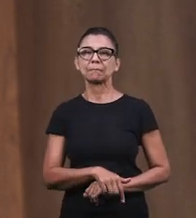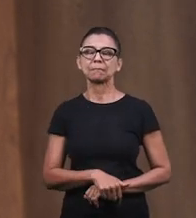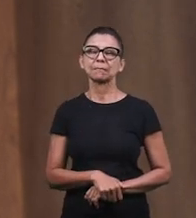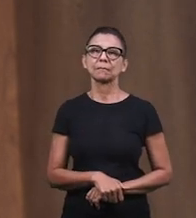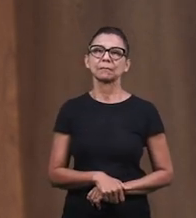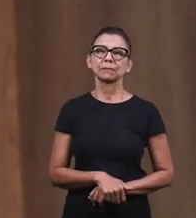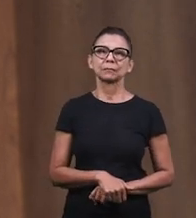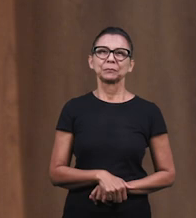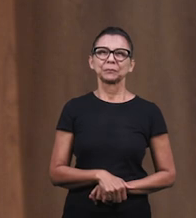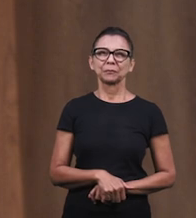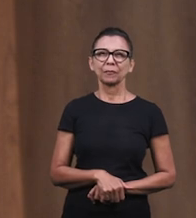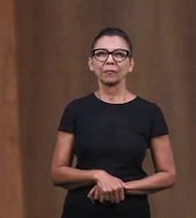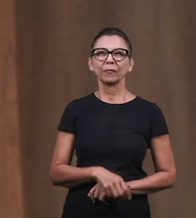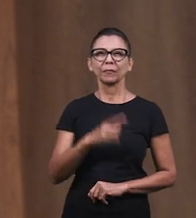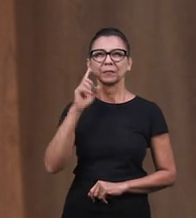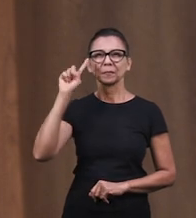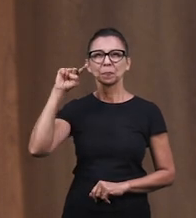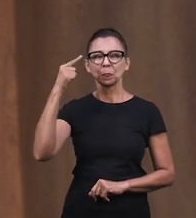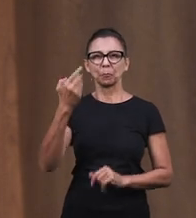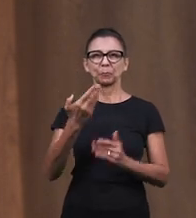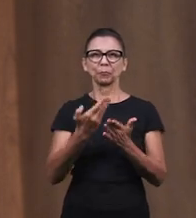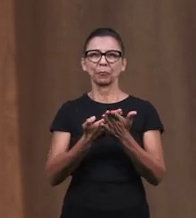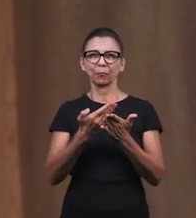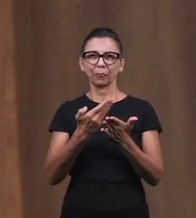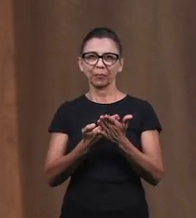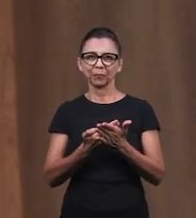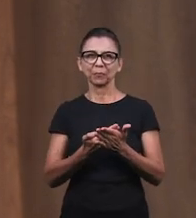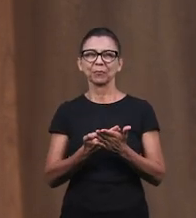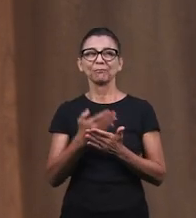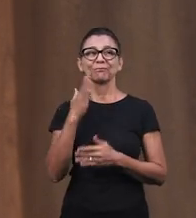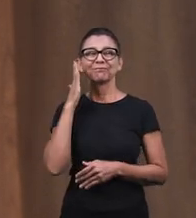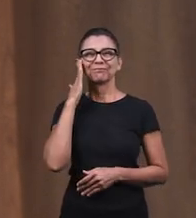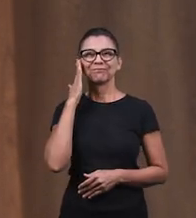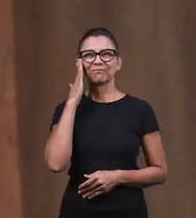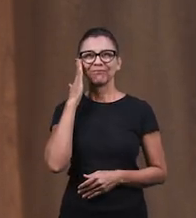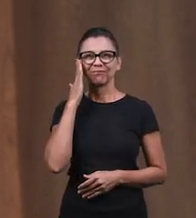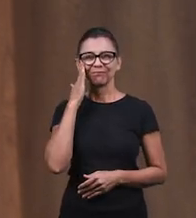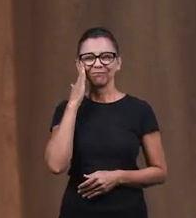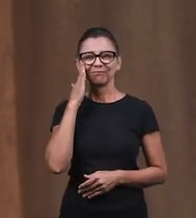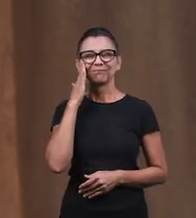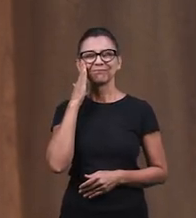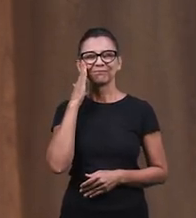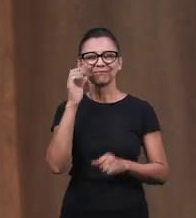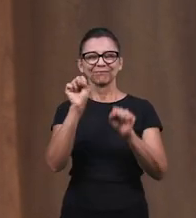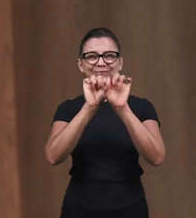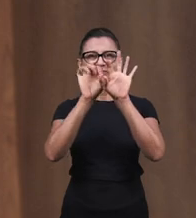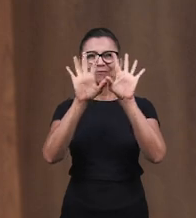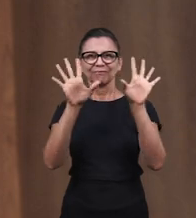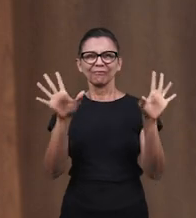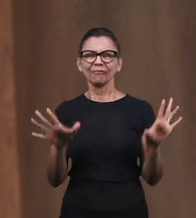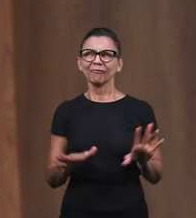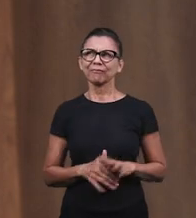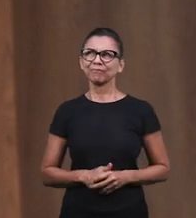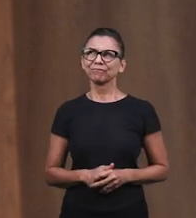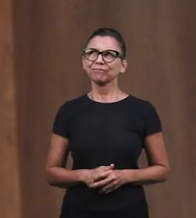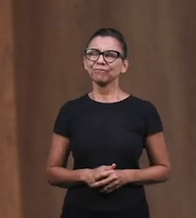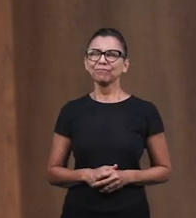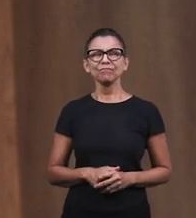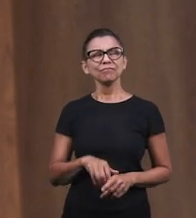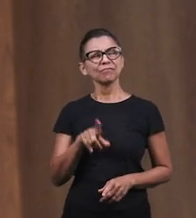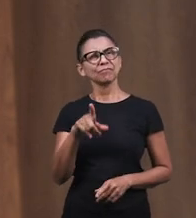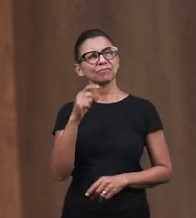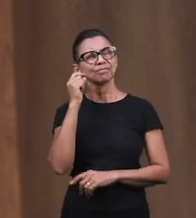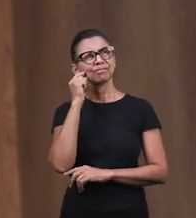dessa história nas próximas aulas e vão entender isso. Mas vocês já devem estar se perguntando em casa,